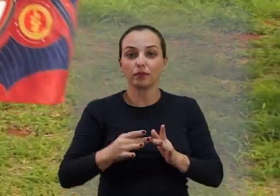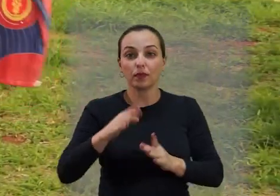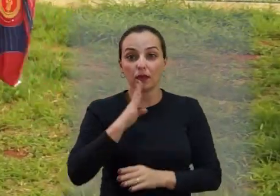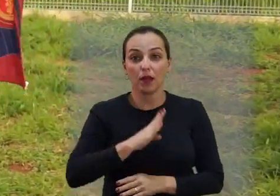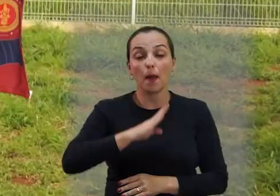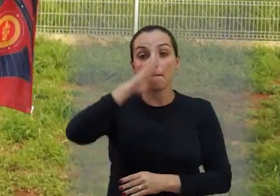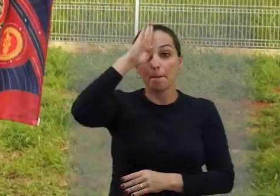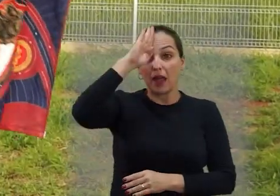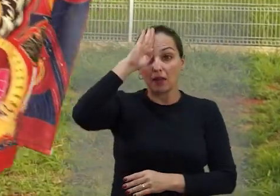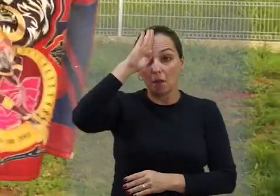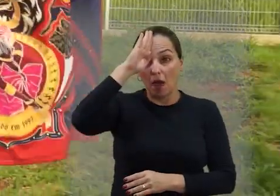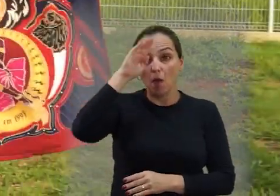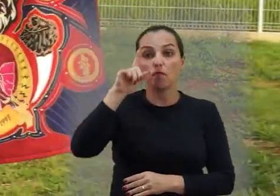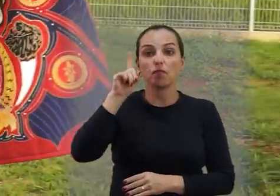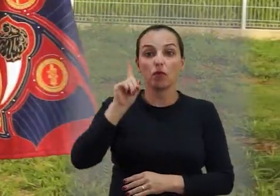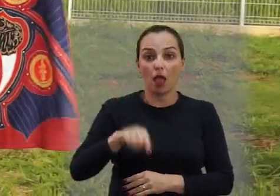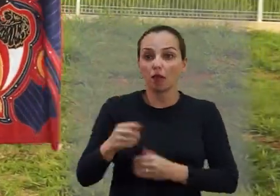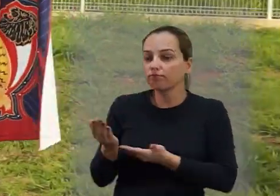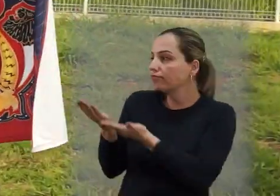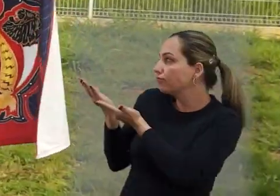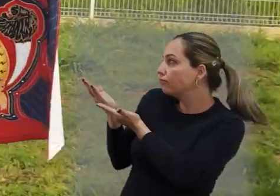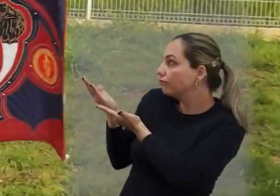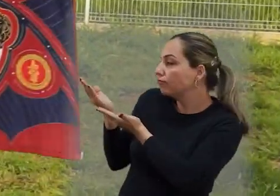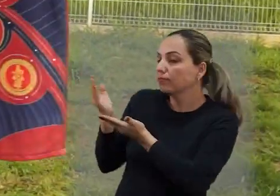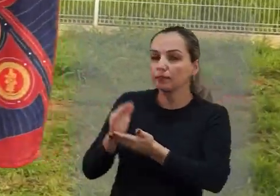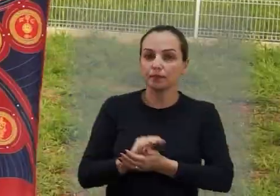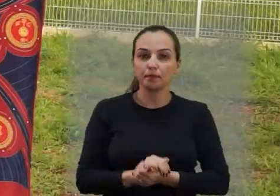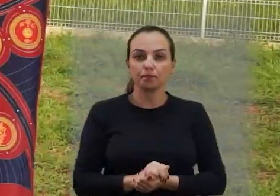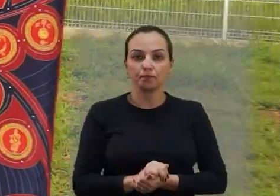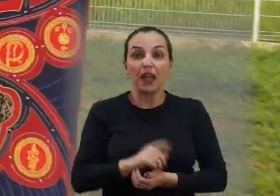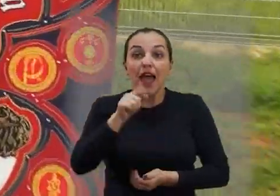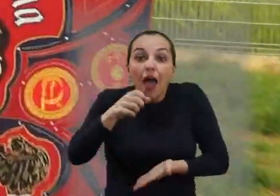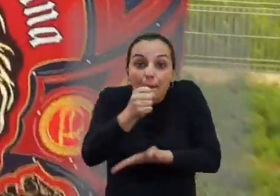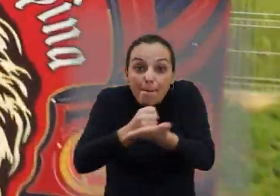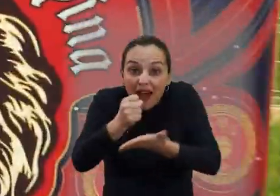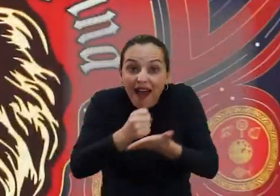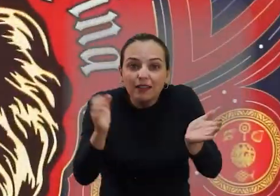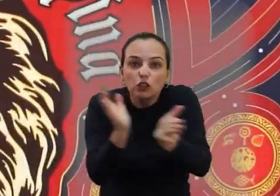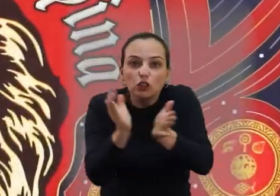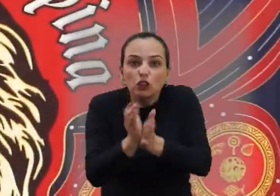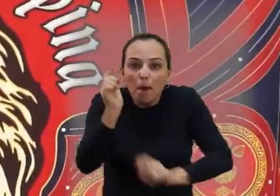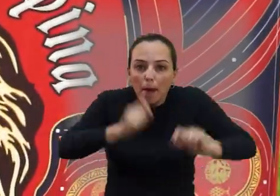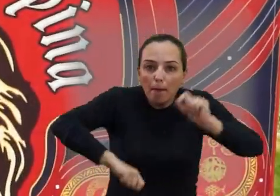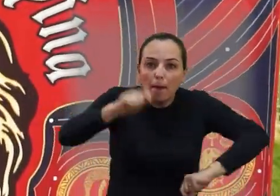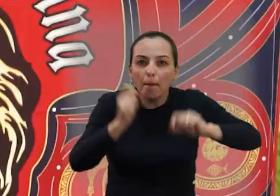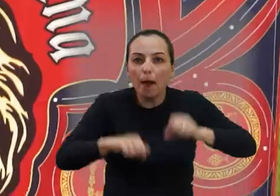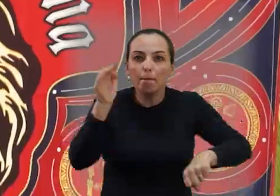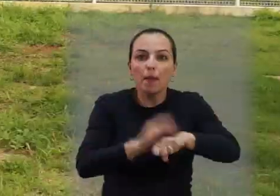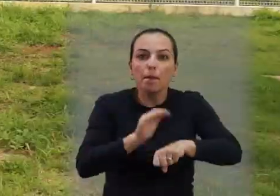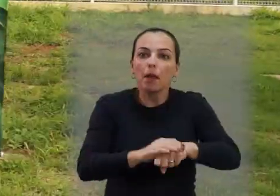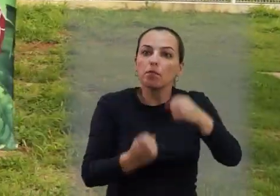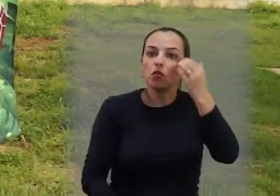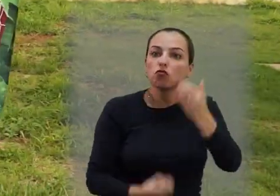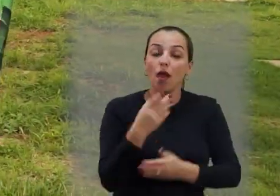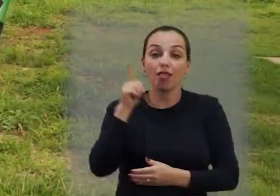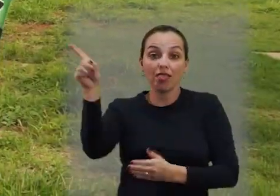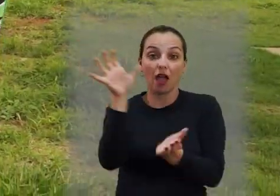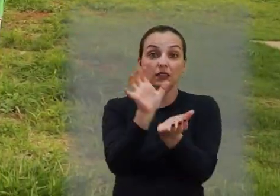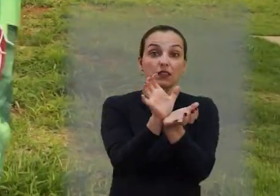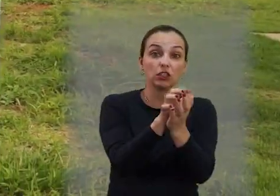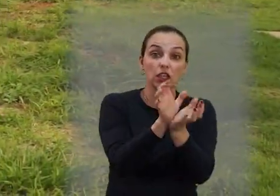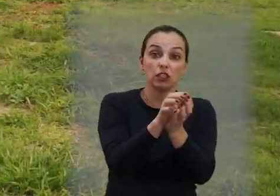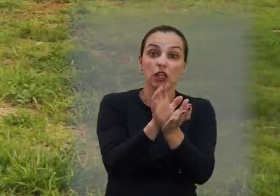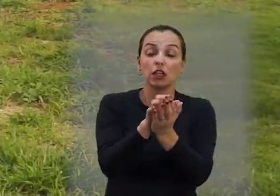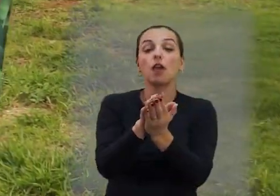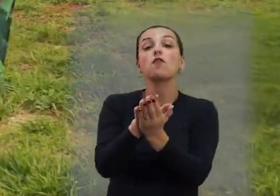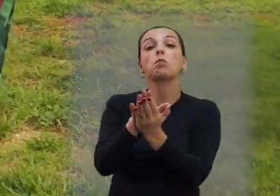elas a Nação Leão da Campina, que é a nação que nos dá todo esse fundamento, né, que ensina a gente a tocar. E aí o Sementes Crioulas, ele